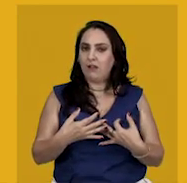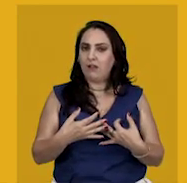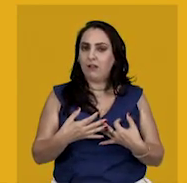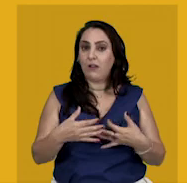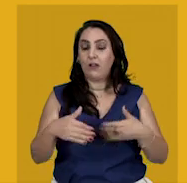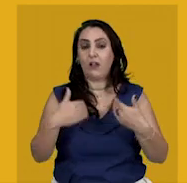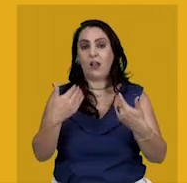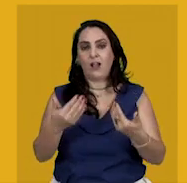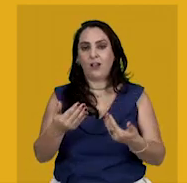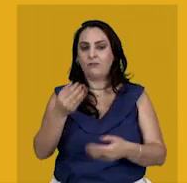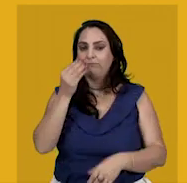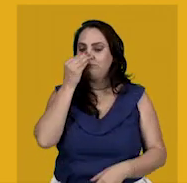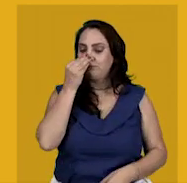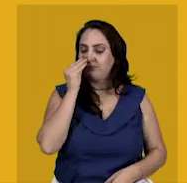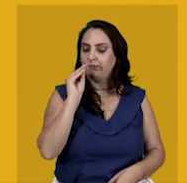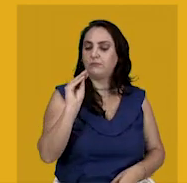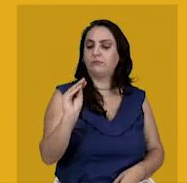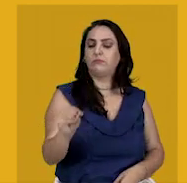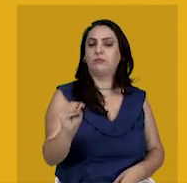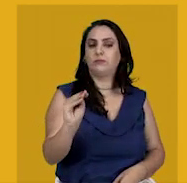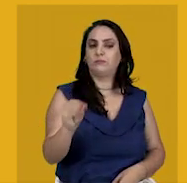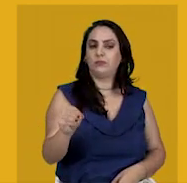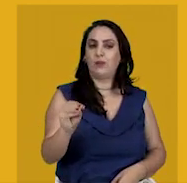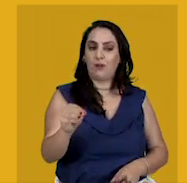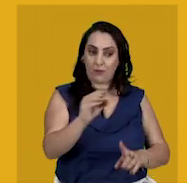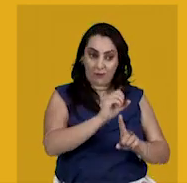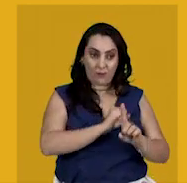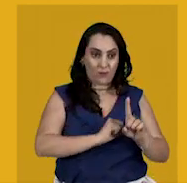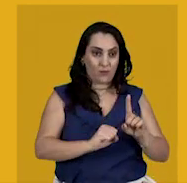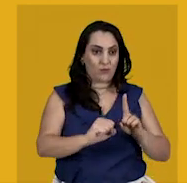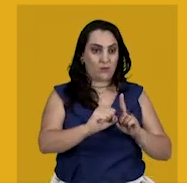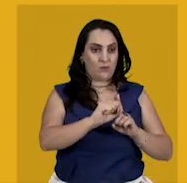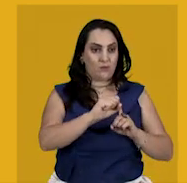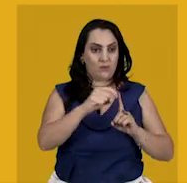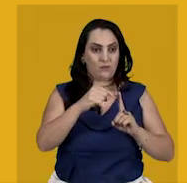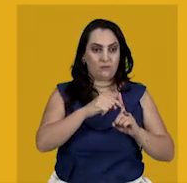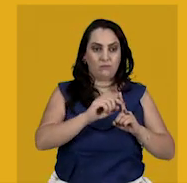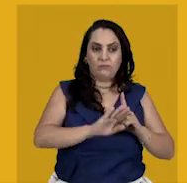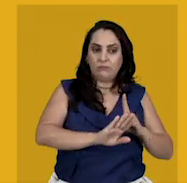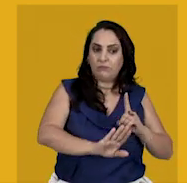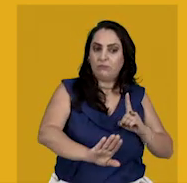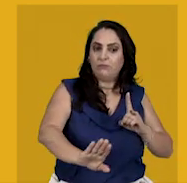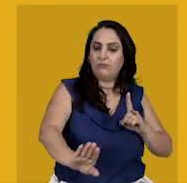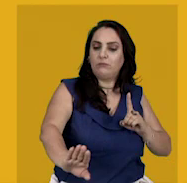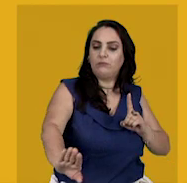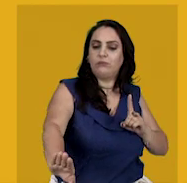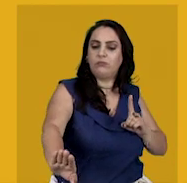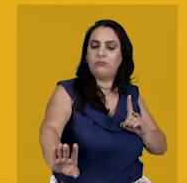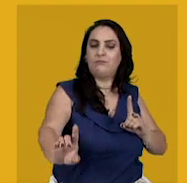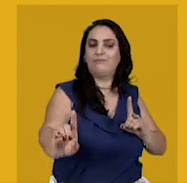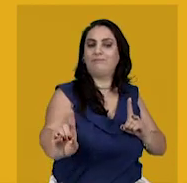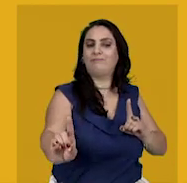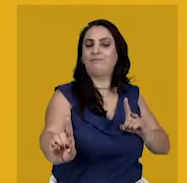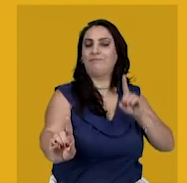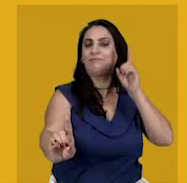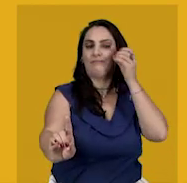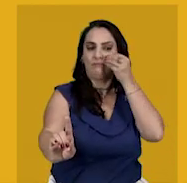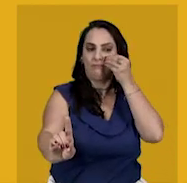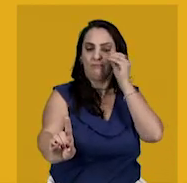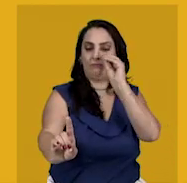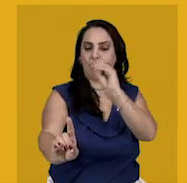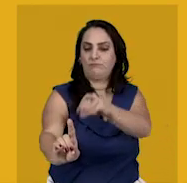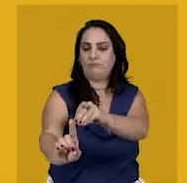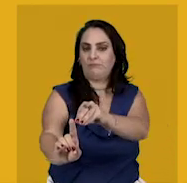era excluído da sociedade, ele era marginalizado. E aí a gente vem para a